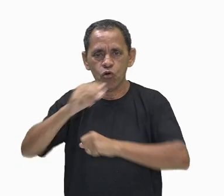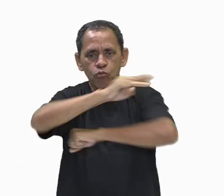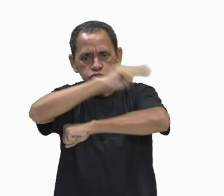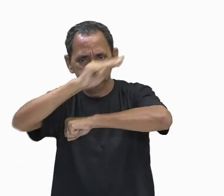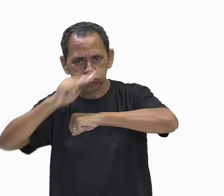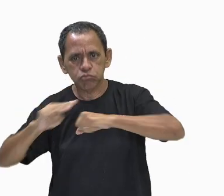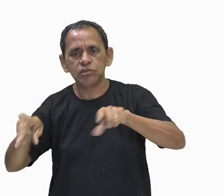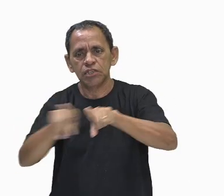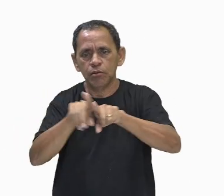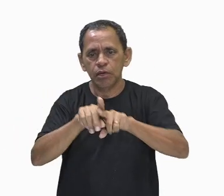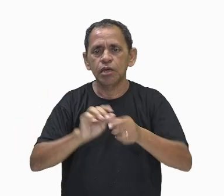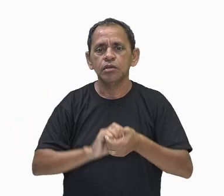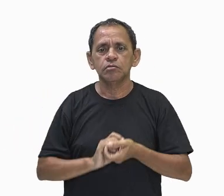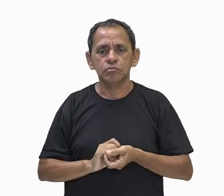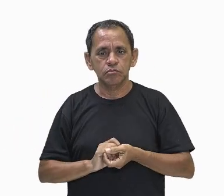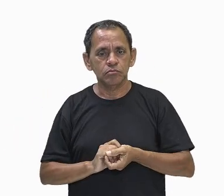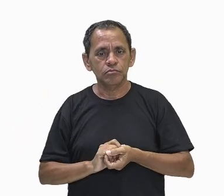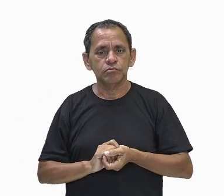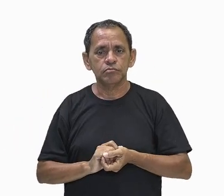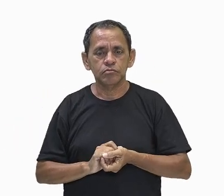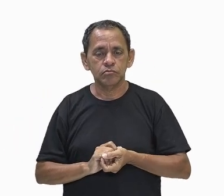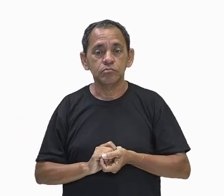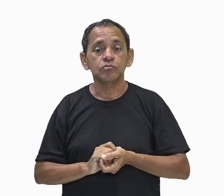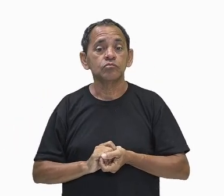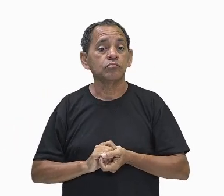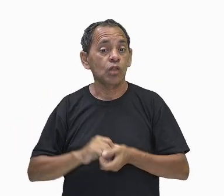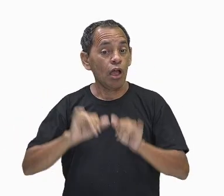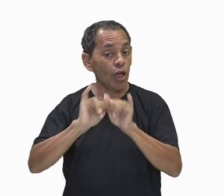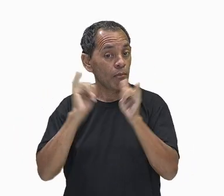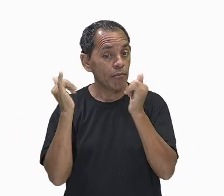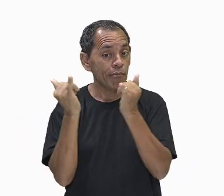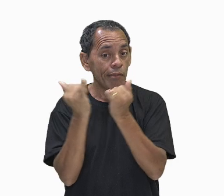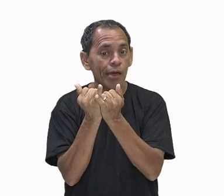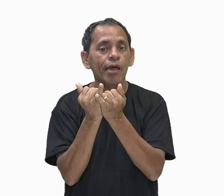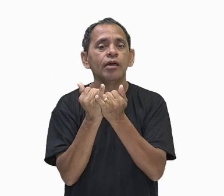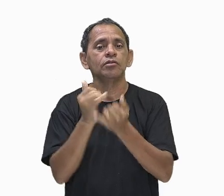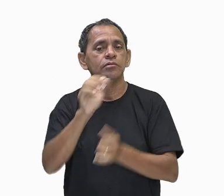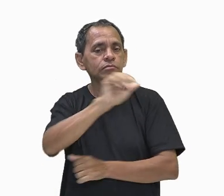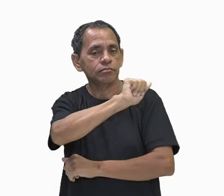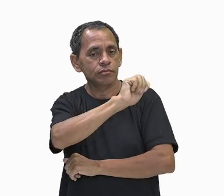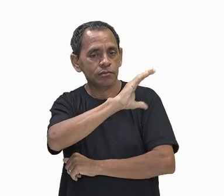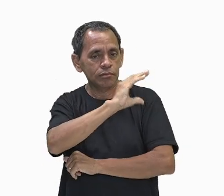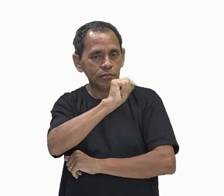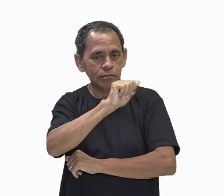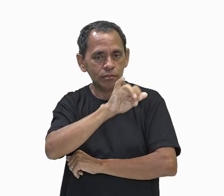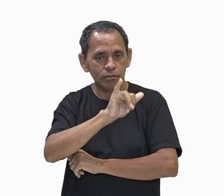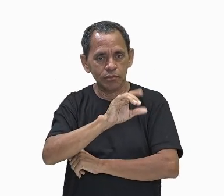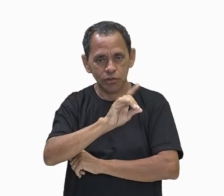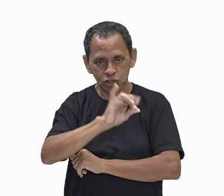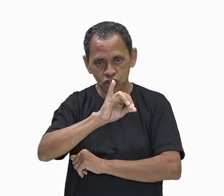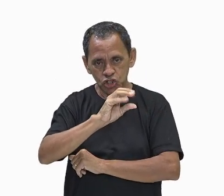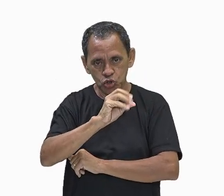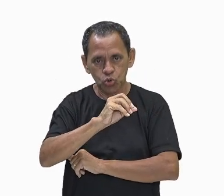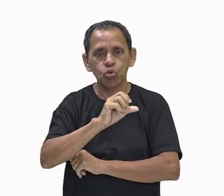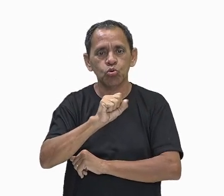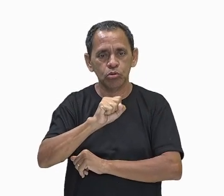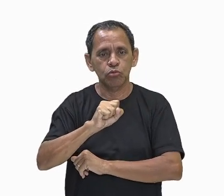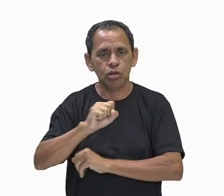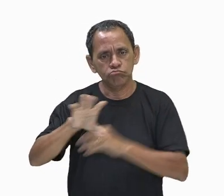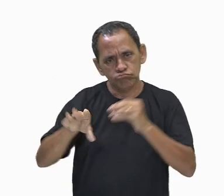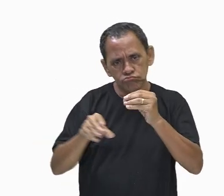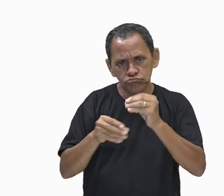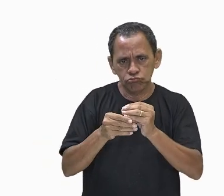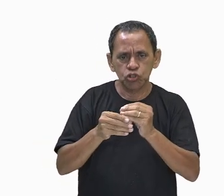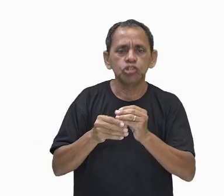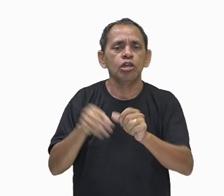pela história foi, então, aí o Império Sargônico ou o Império Acádio. Os acadianos incorporaram muitos costumes